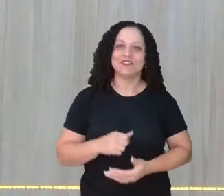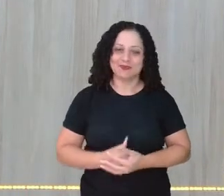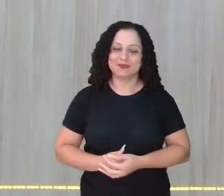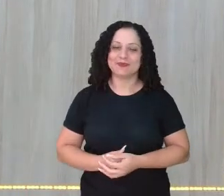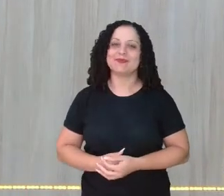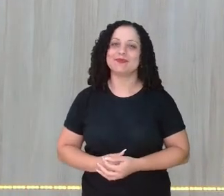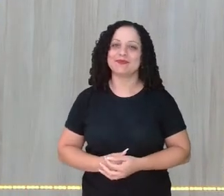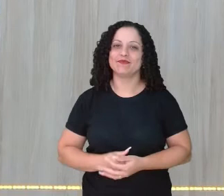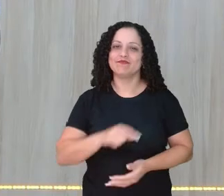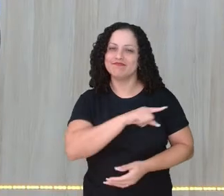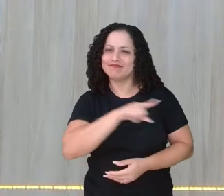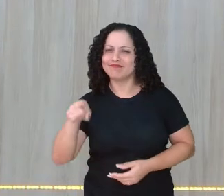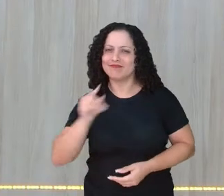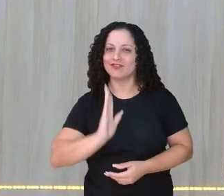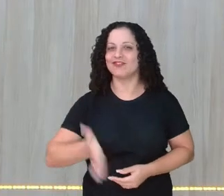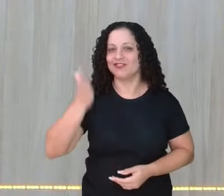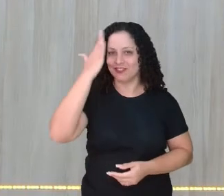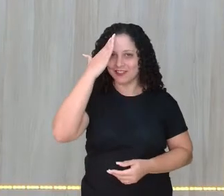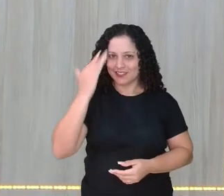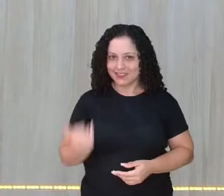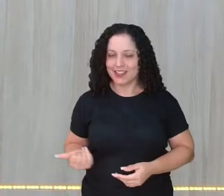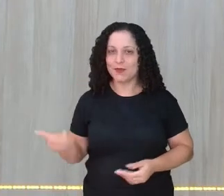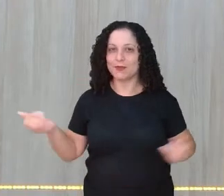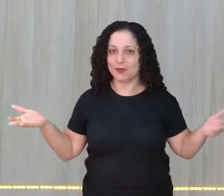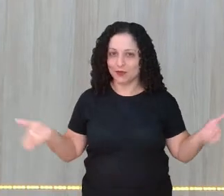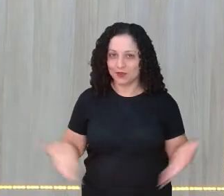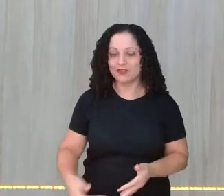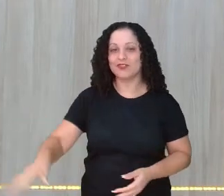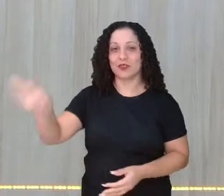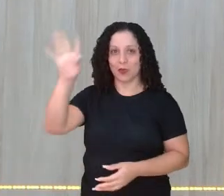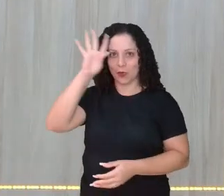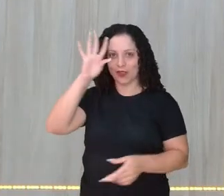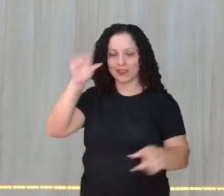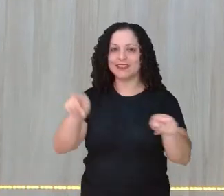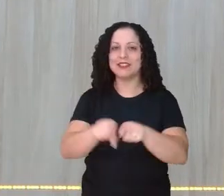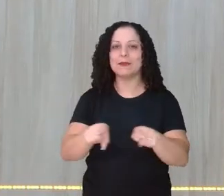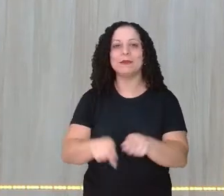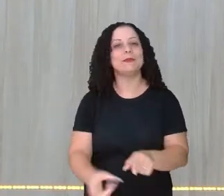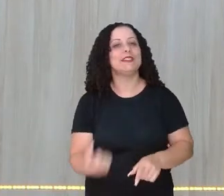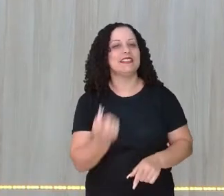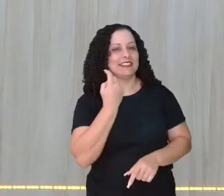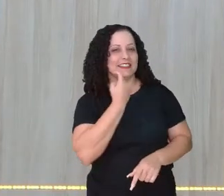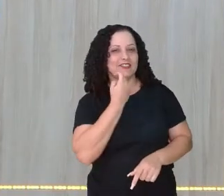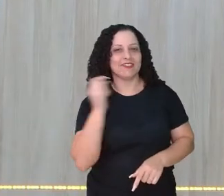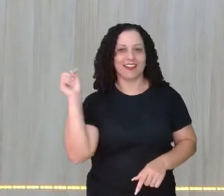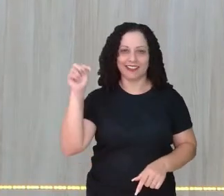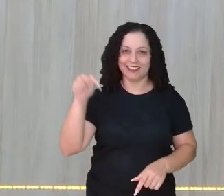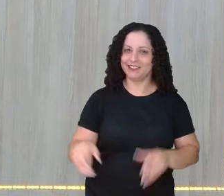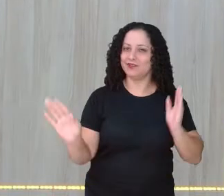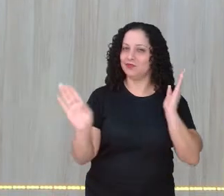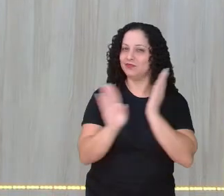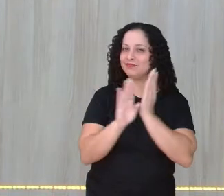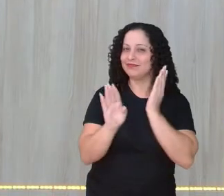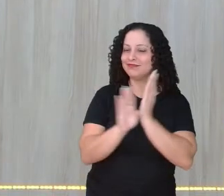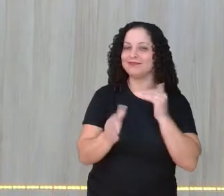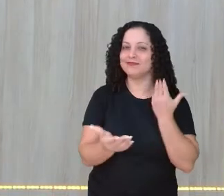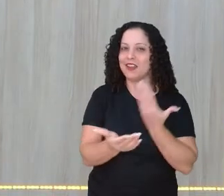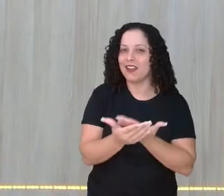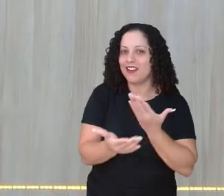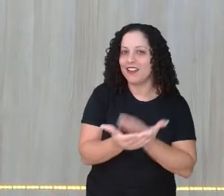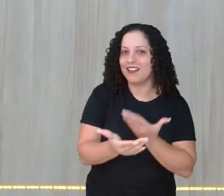portuguesa. Vocês sabem, né, que na quarta-feira e na sexta a gente se encontra para falar,